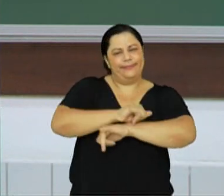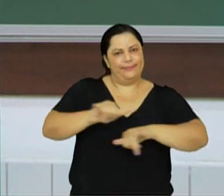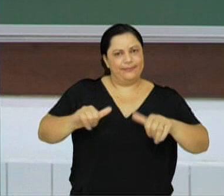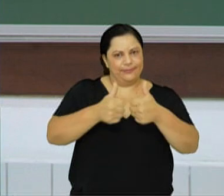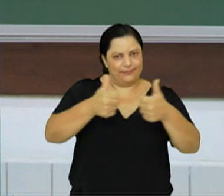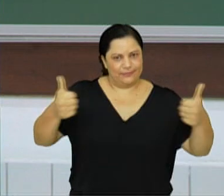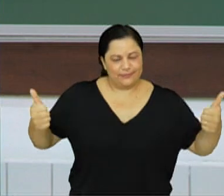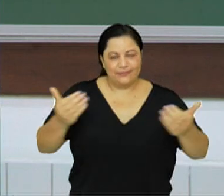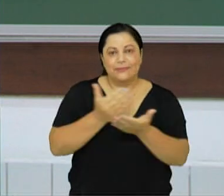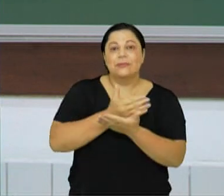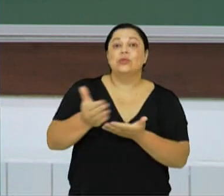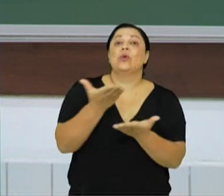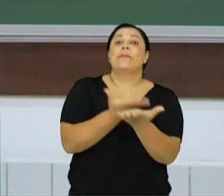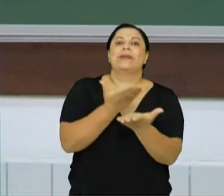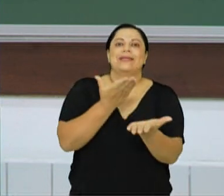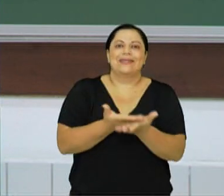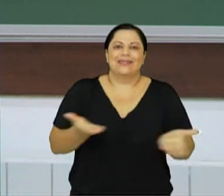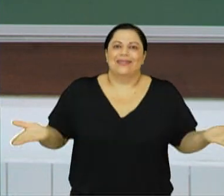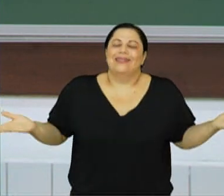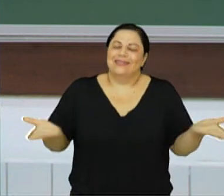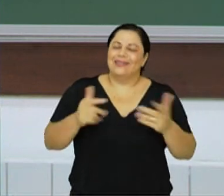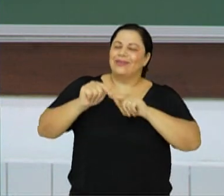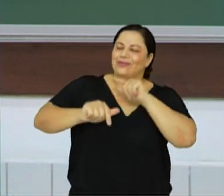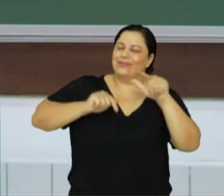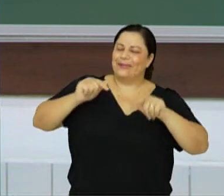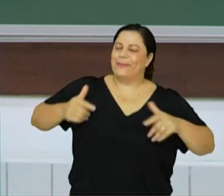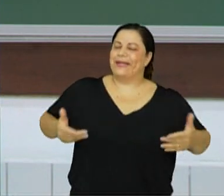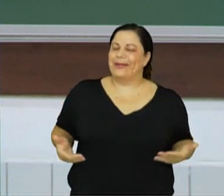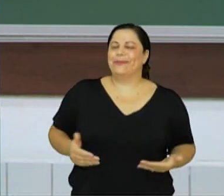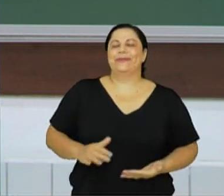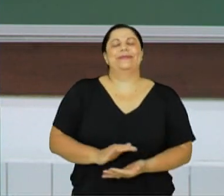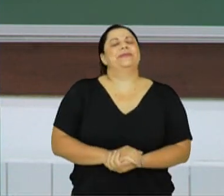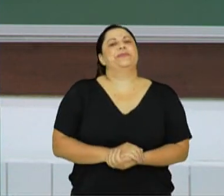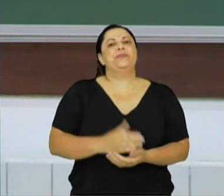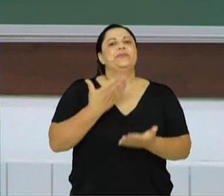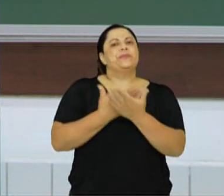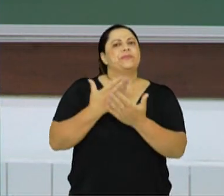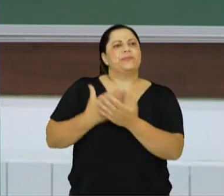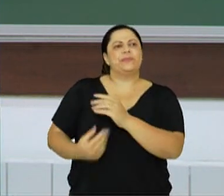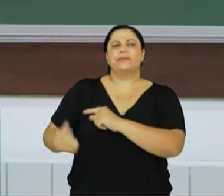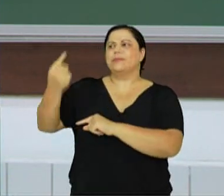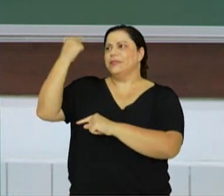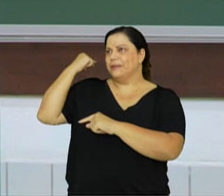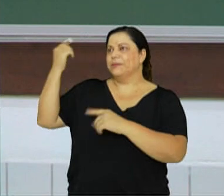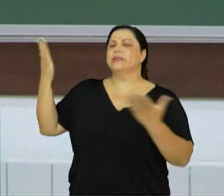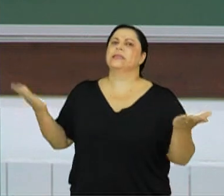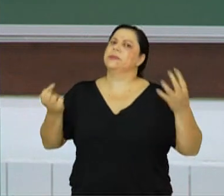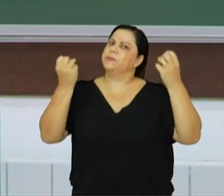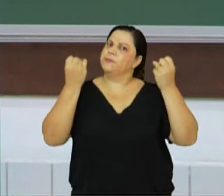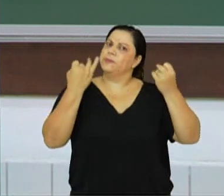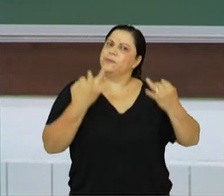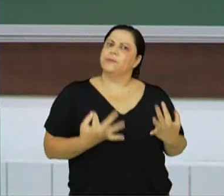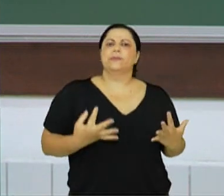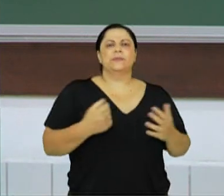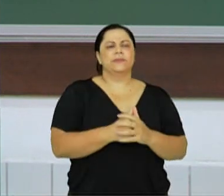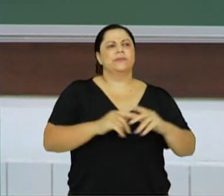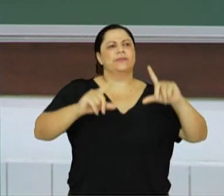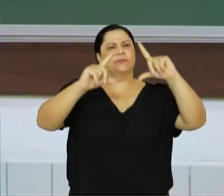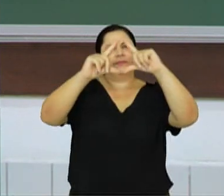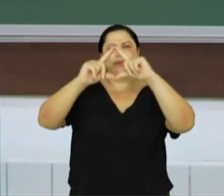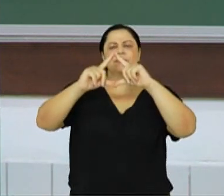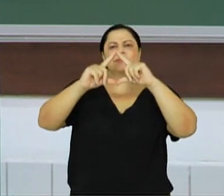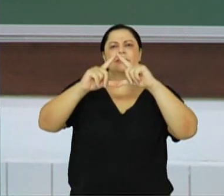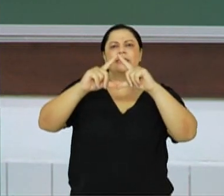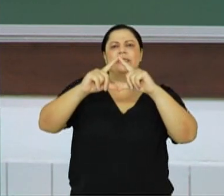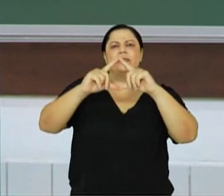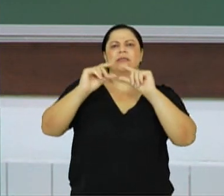vamos começar com o nosso trabalho. Então, na aula passada, a gente falou a respeito das pirâmides.